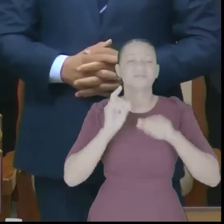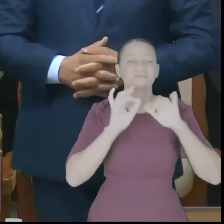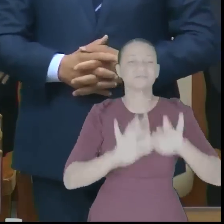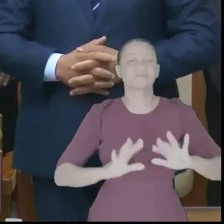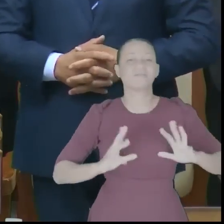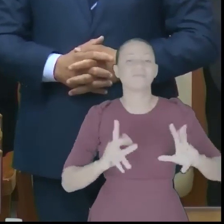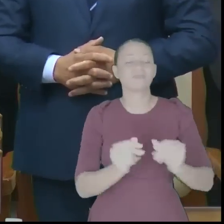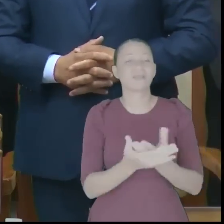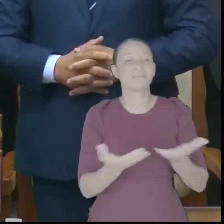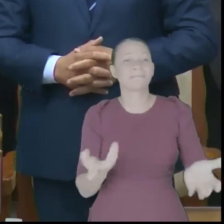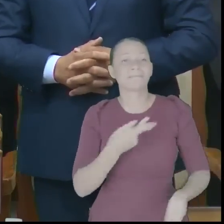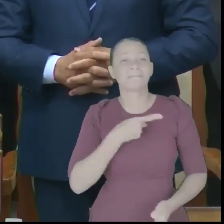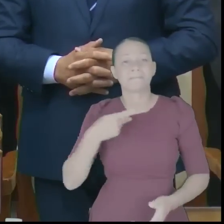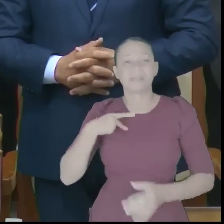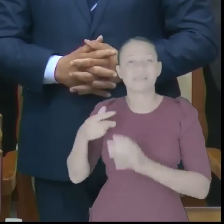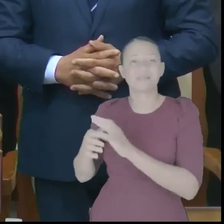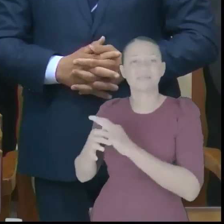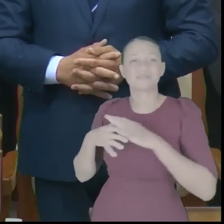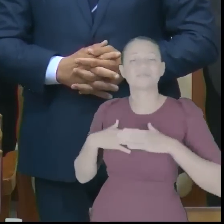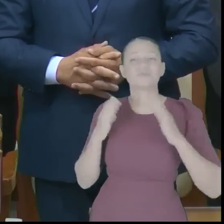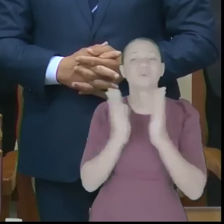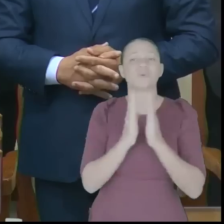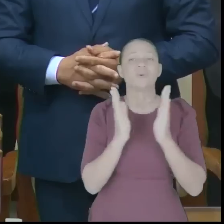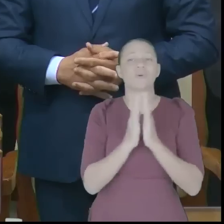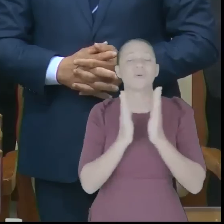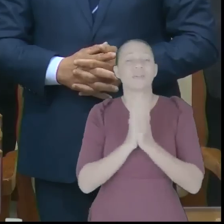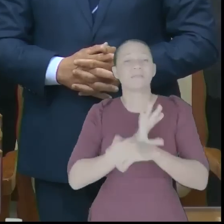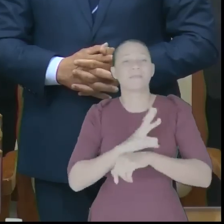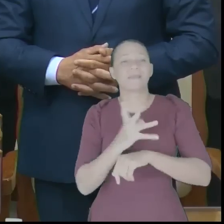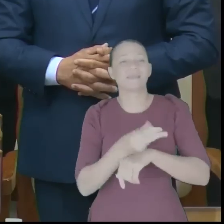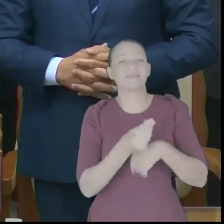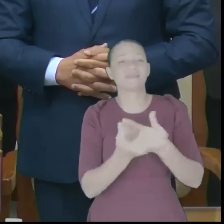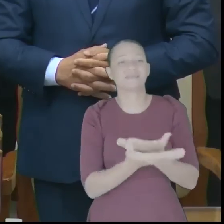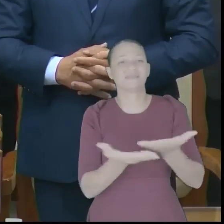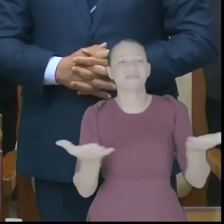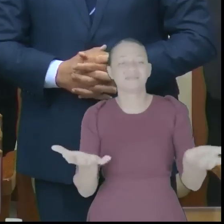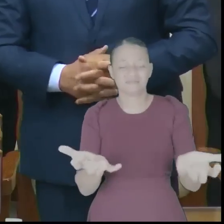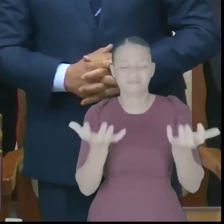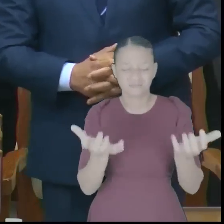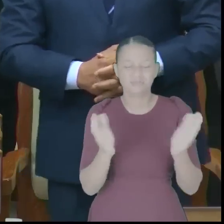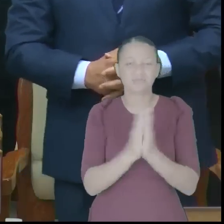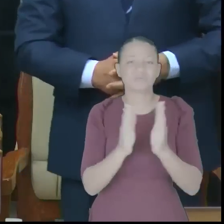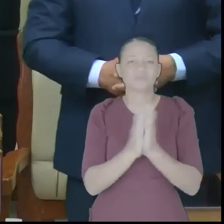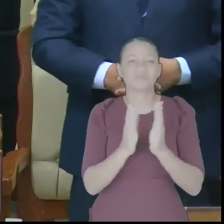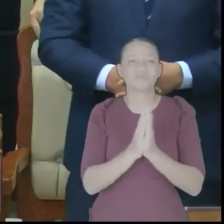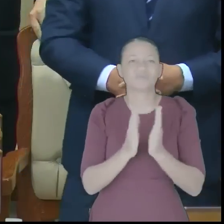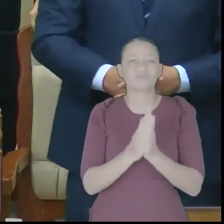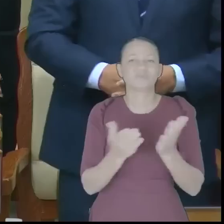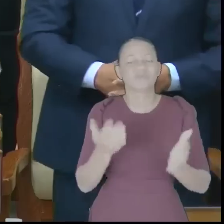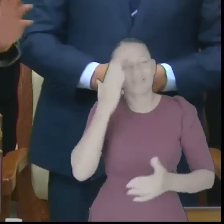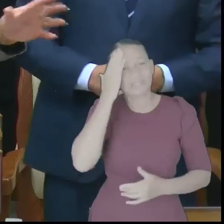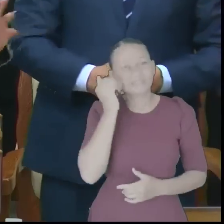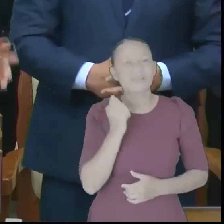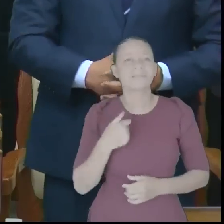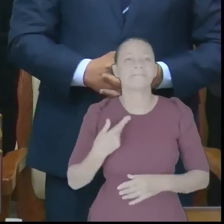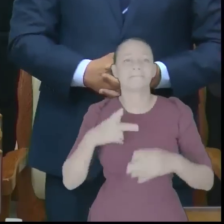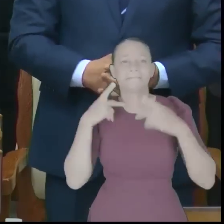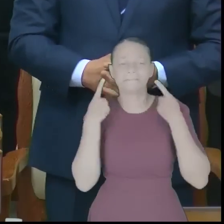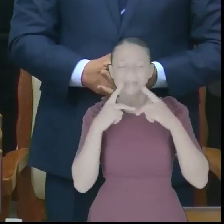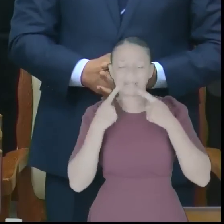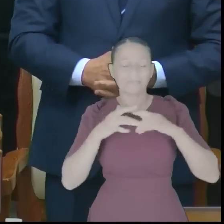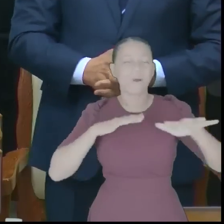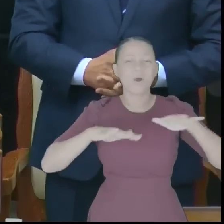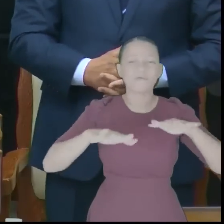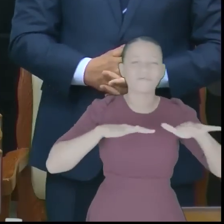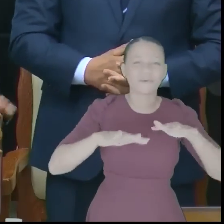queridos. Pastor me autorizou a orar pela igreja, eu quero orar por você. Mas sabe que pregador tem esses negócios de movimento,